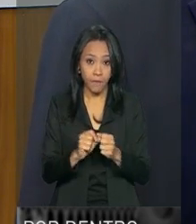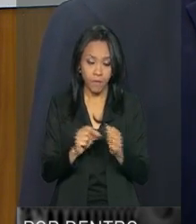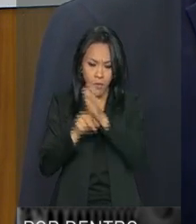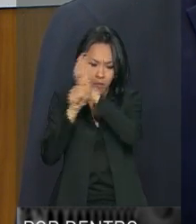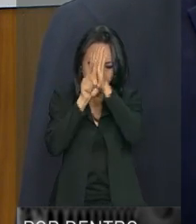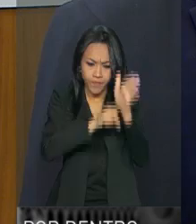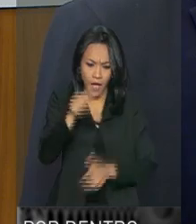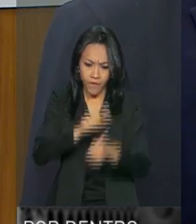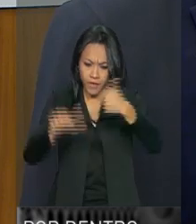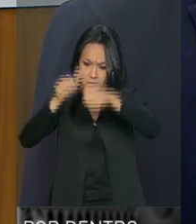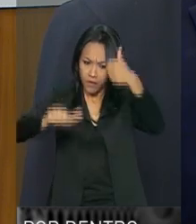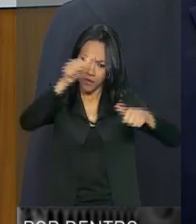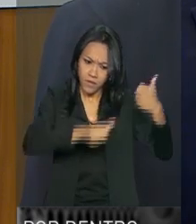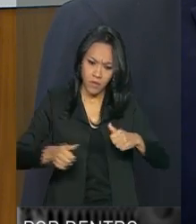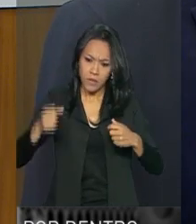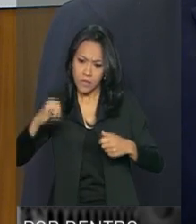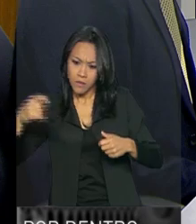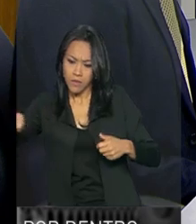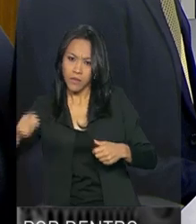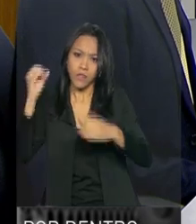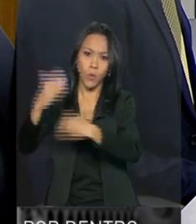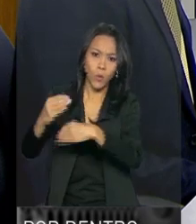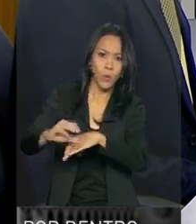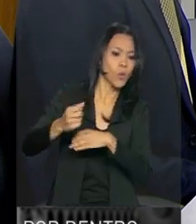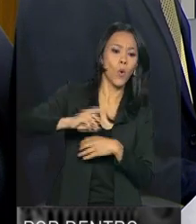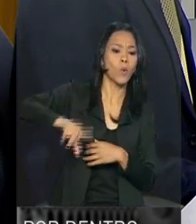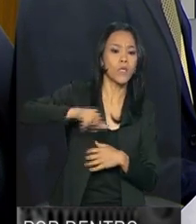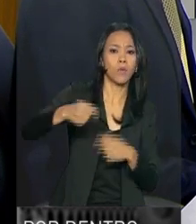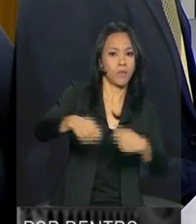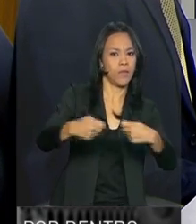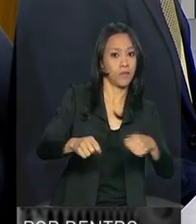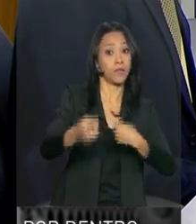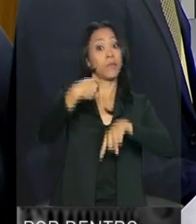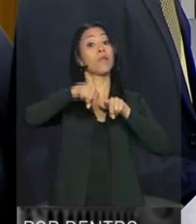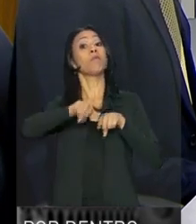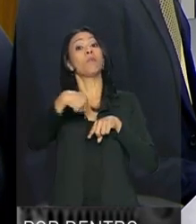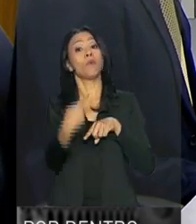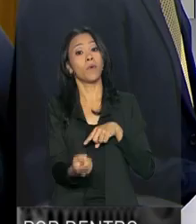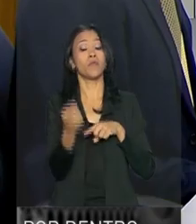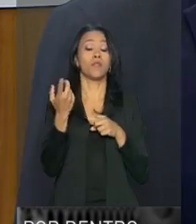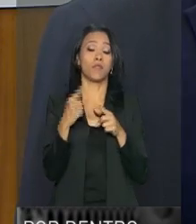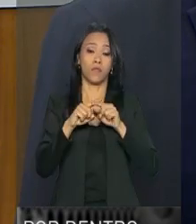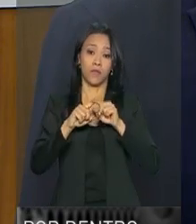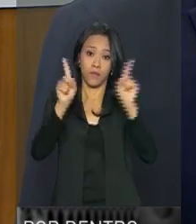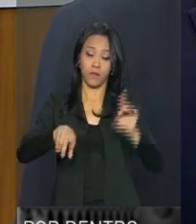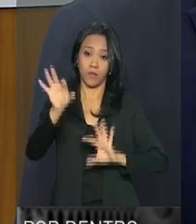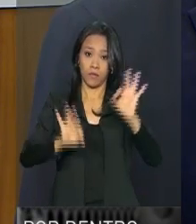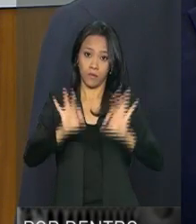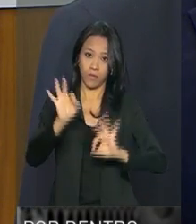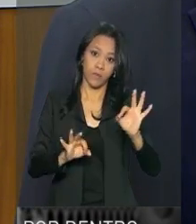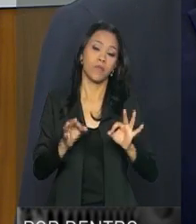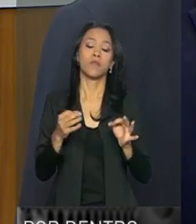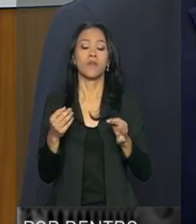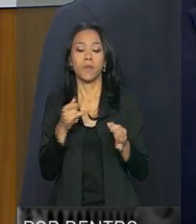avaliação da real necessidade do órgão e por fim um plano de aplicação das pessoas cada pessoa que for autorizado